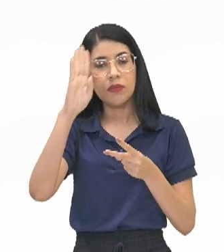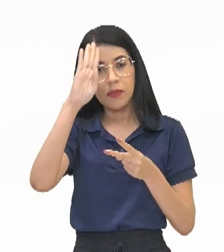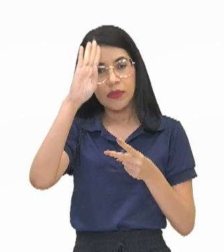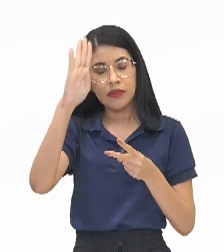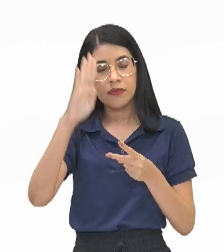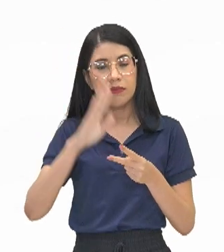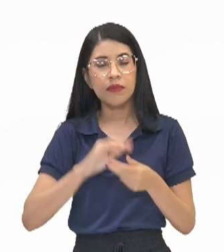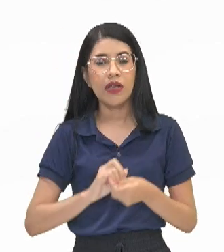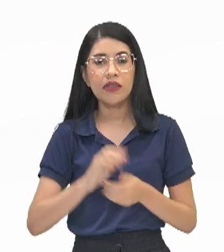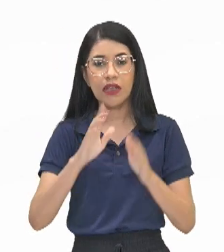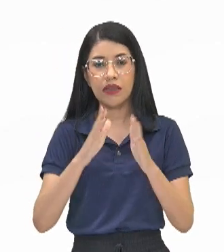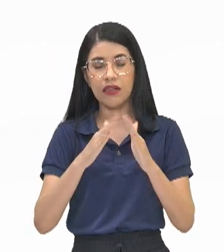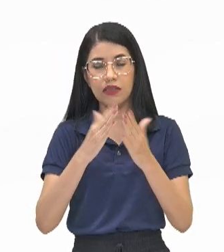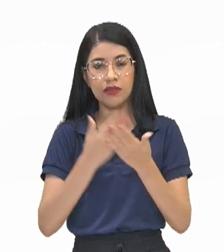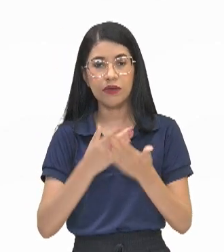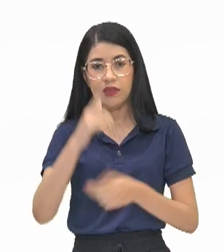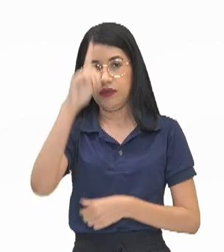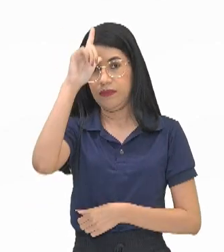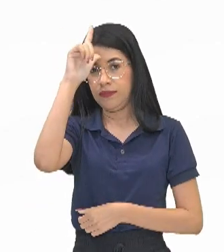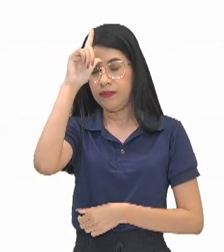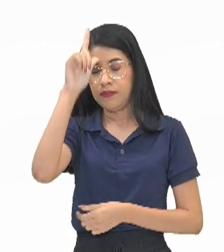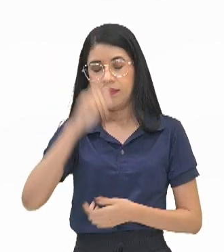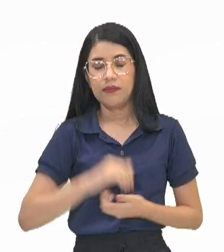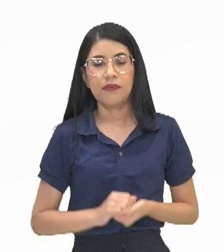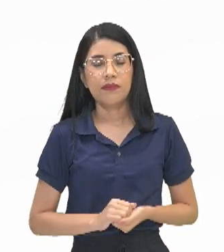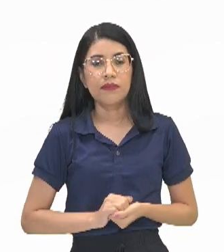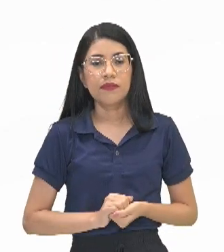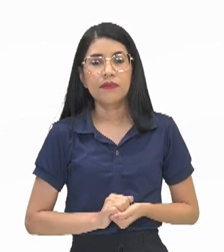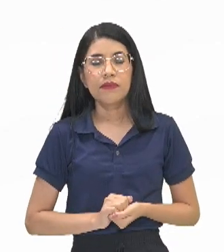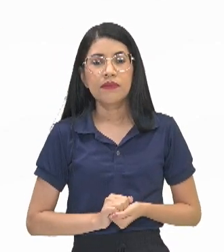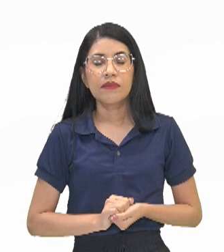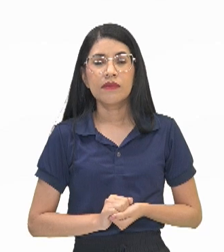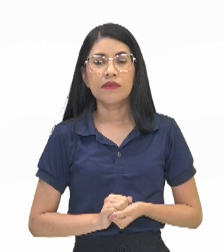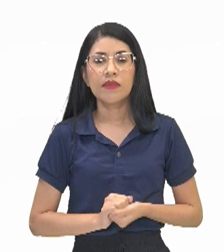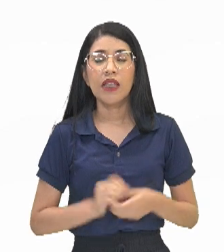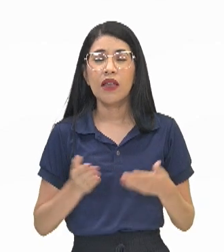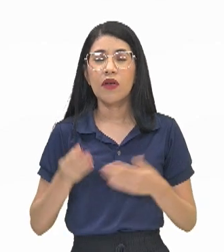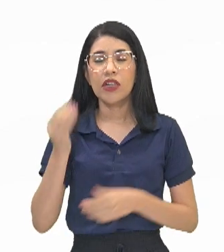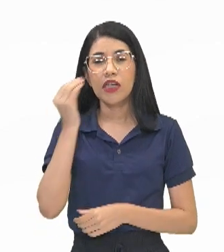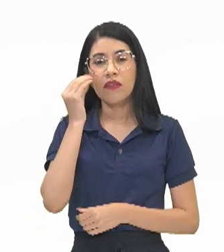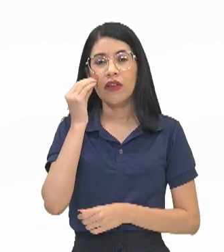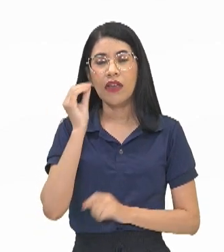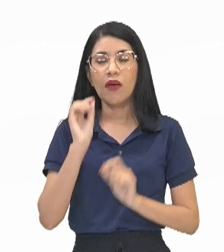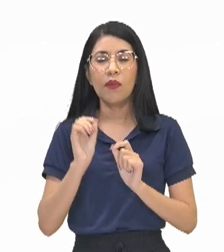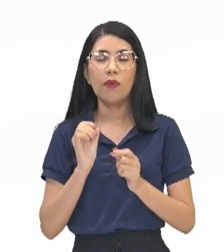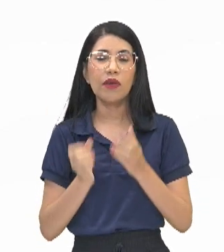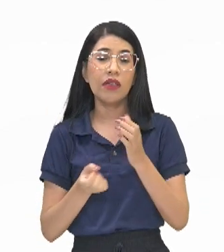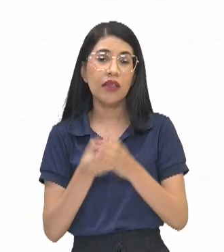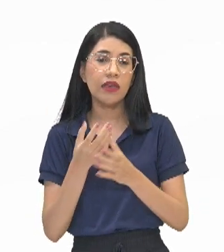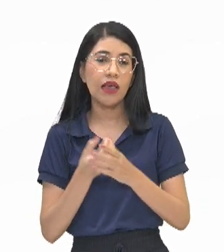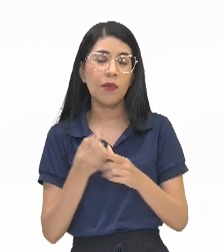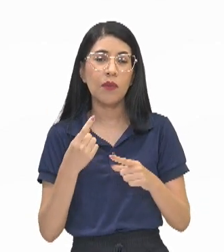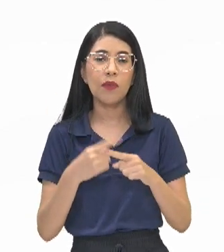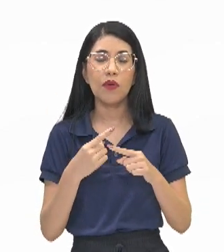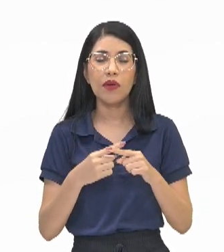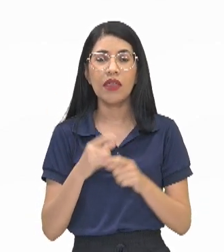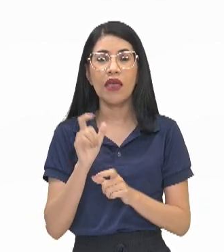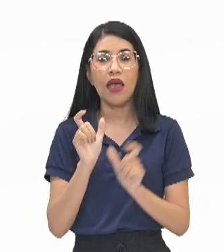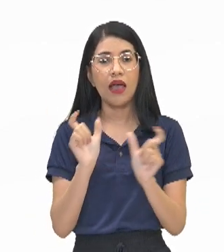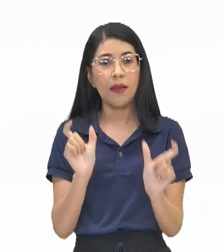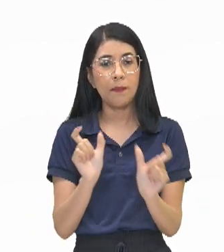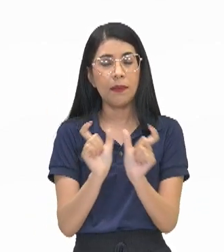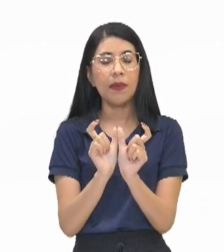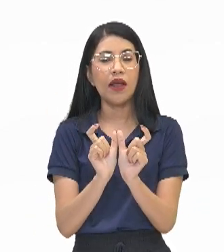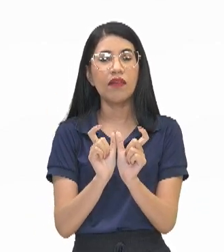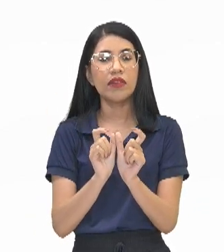escola de Frankfurt. Então, nós vamos agora ver o que eles pensaram, por que eles criaram esse termo indústria cultural.